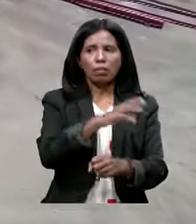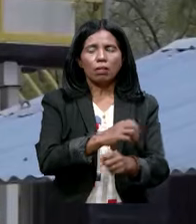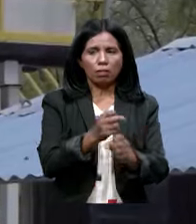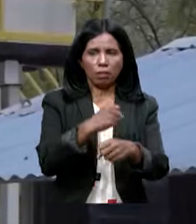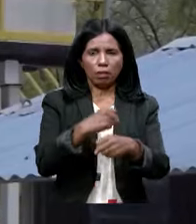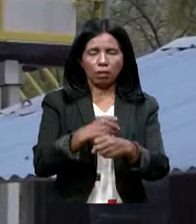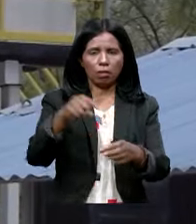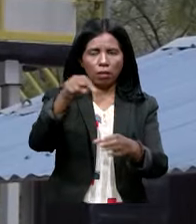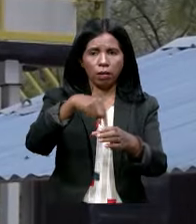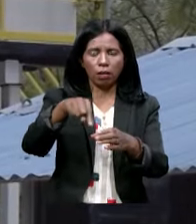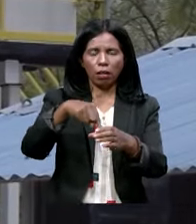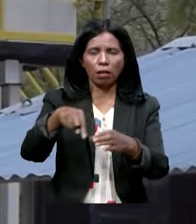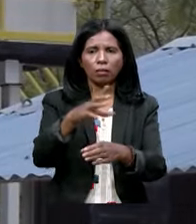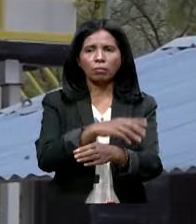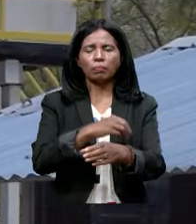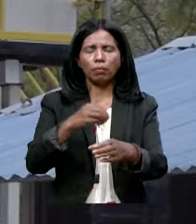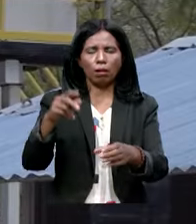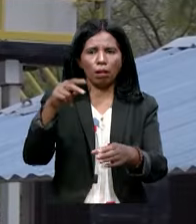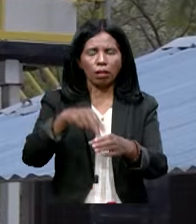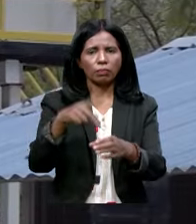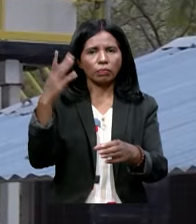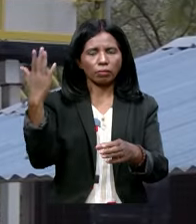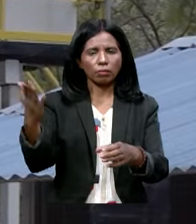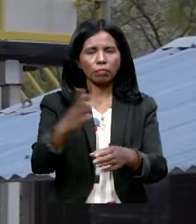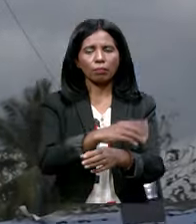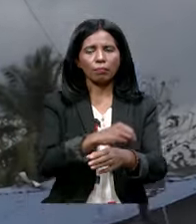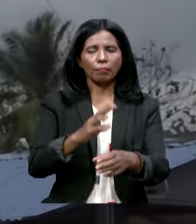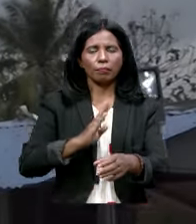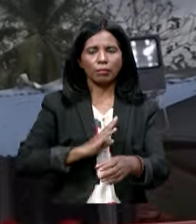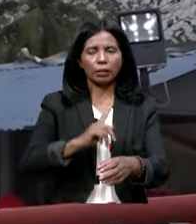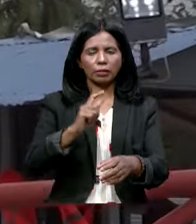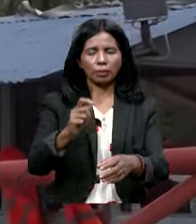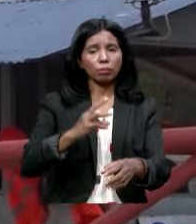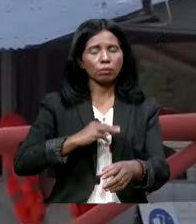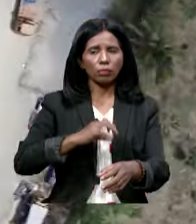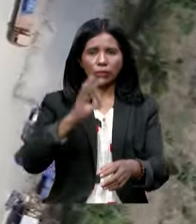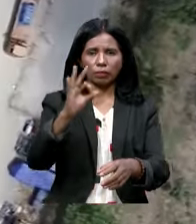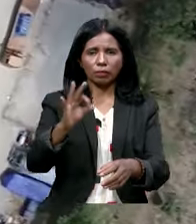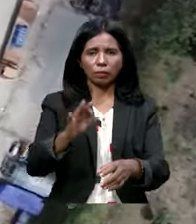halo perfuração mos ba mina matan ida localiza entre betano manufahe